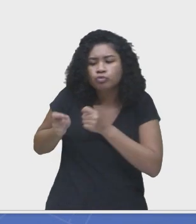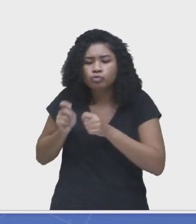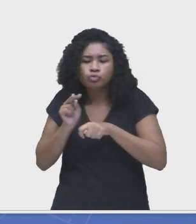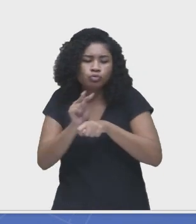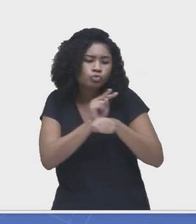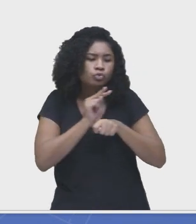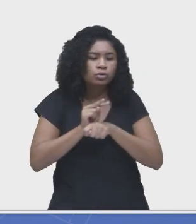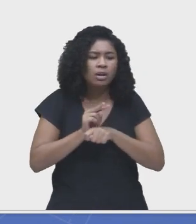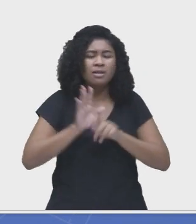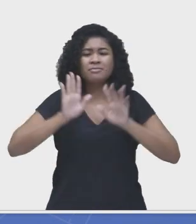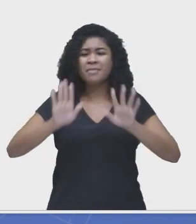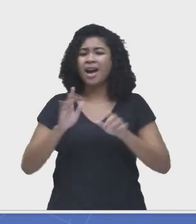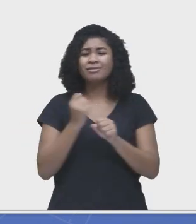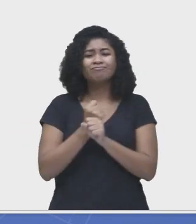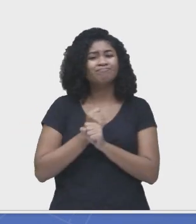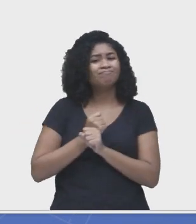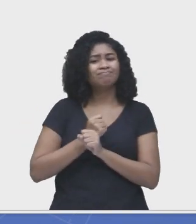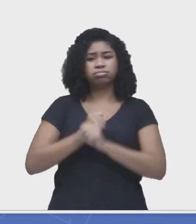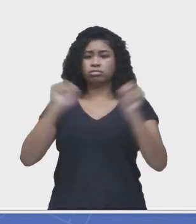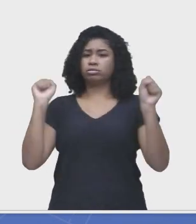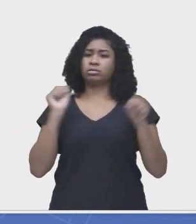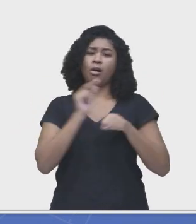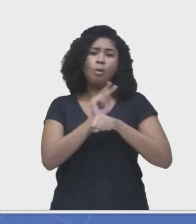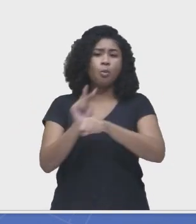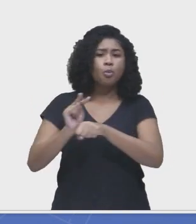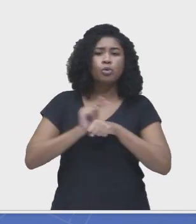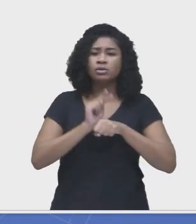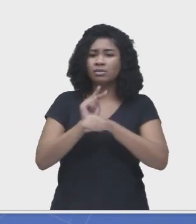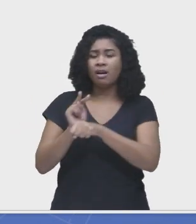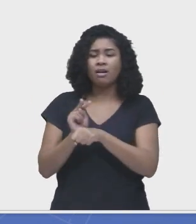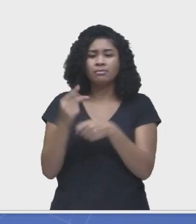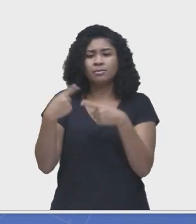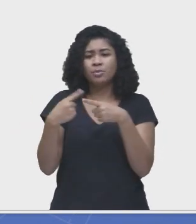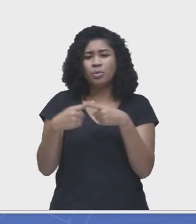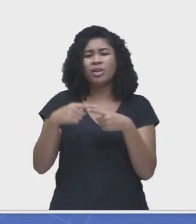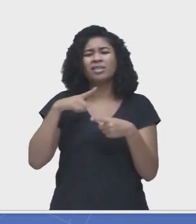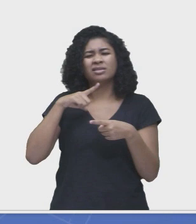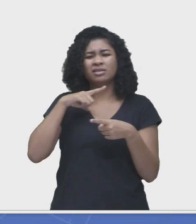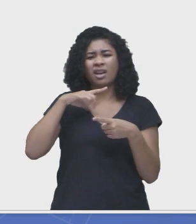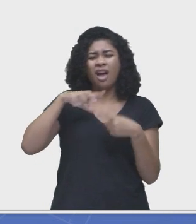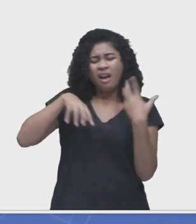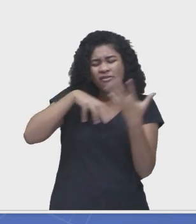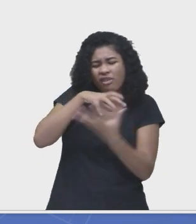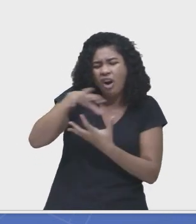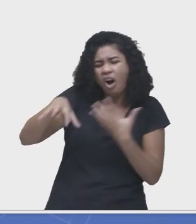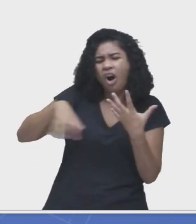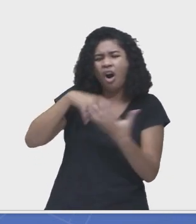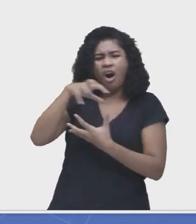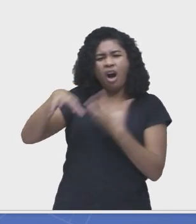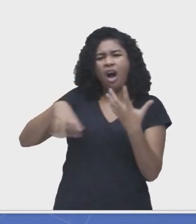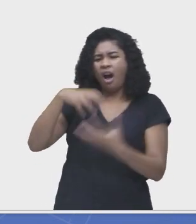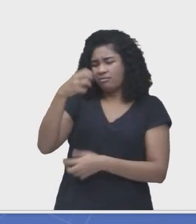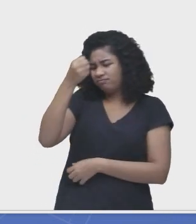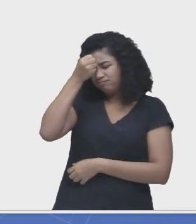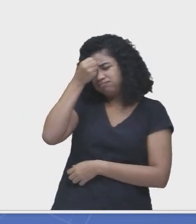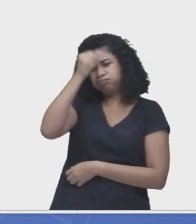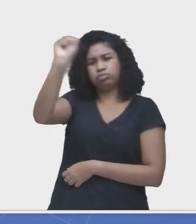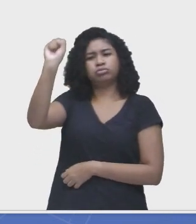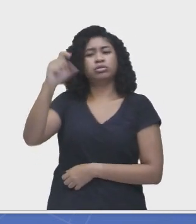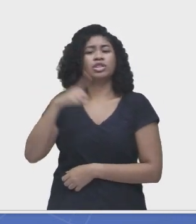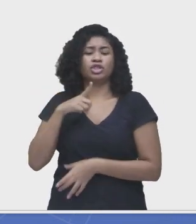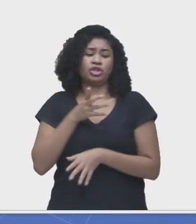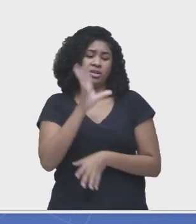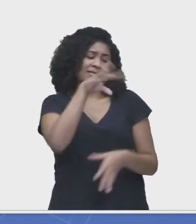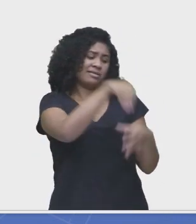manter dominantes, principalmente pelo enfraquecimento causado pelas rebeliões internas. Por que rebeliões